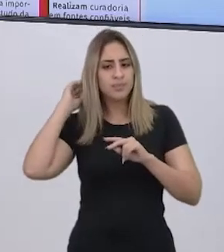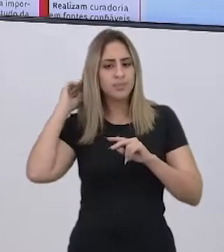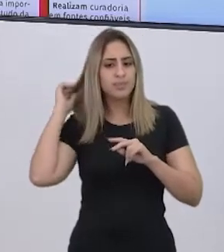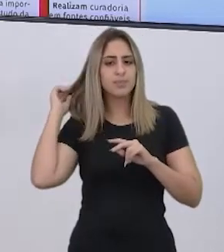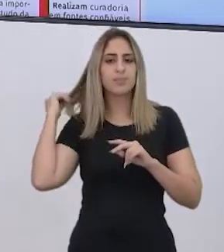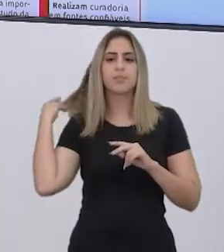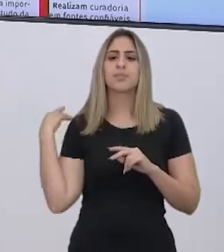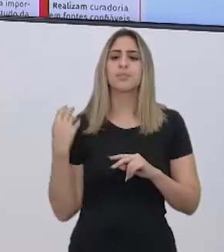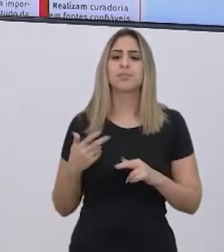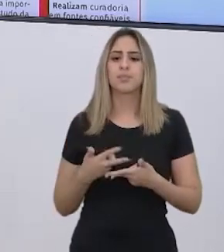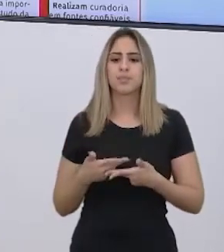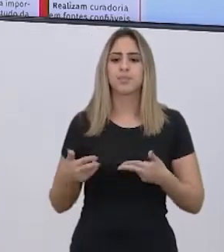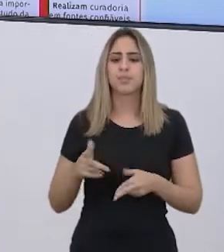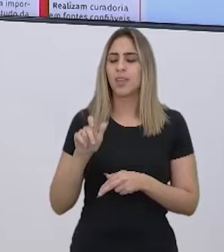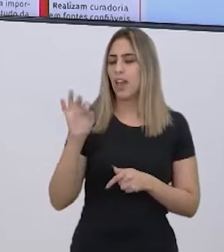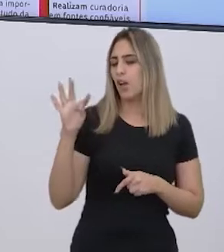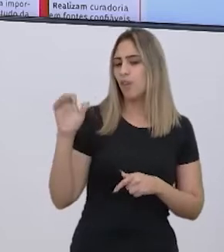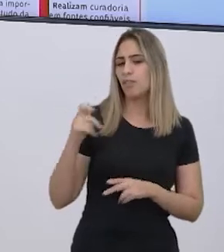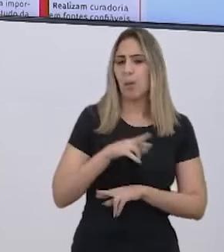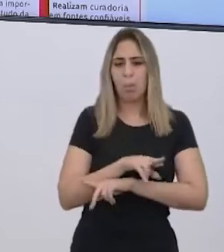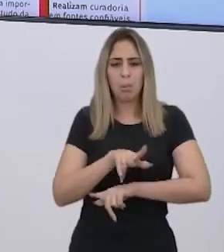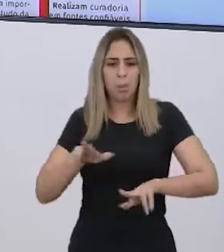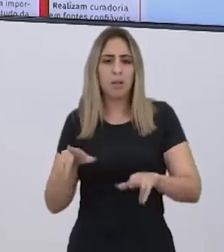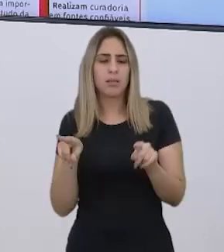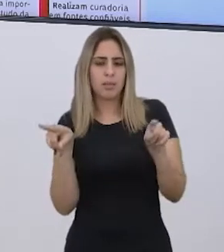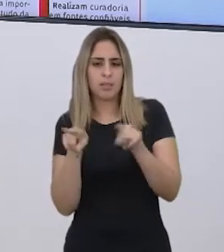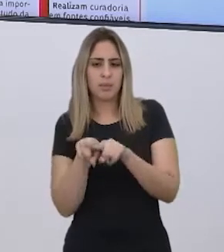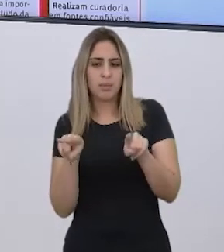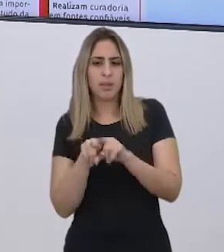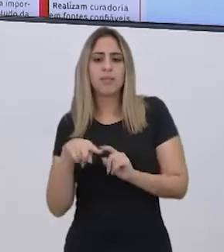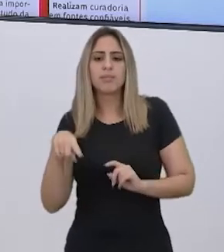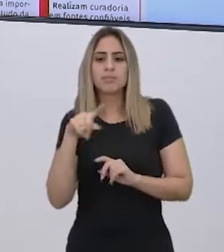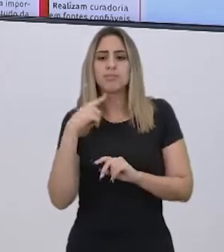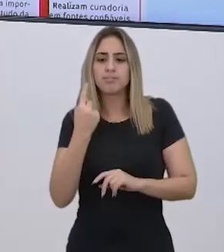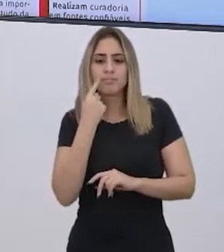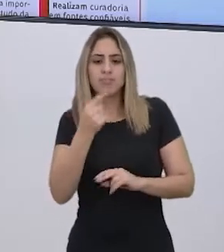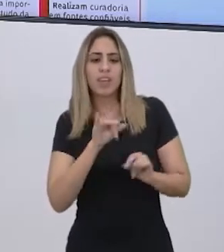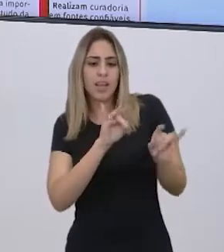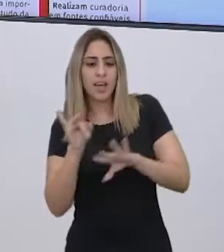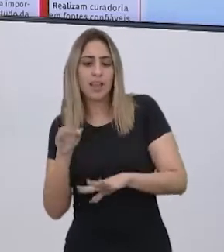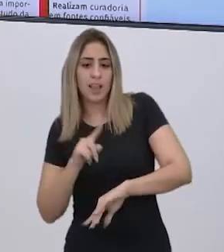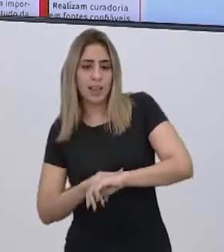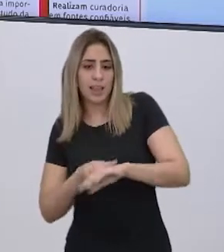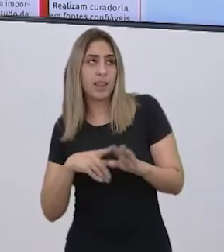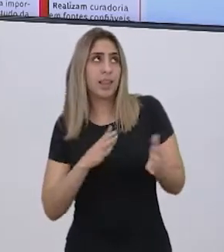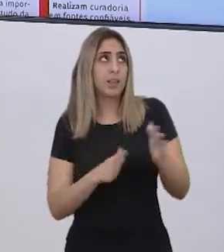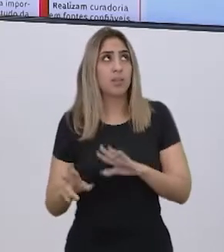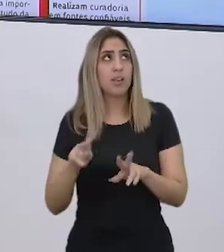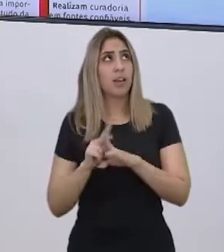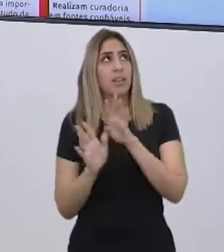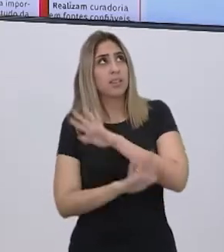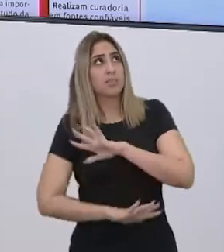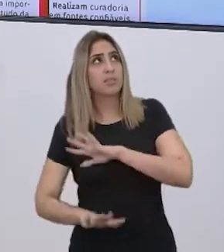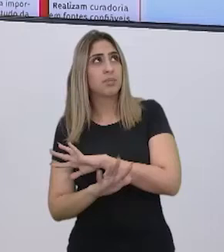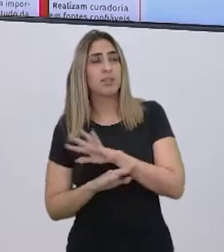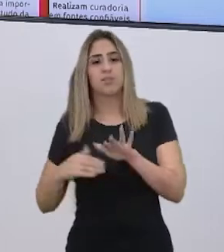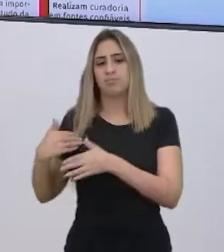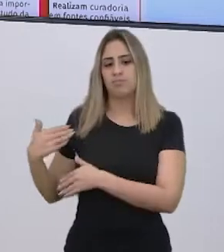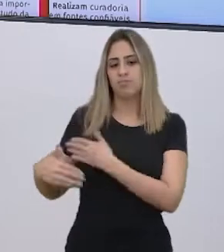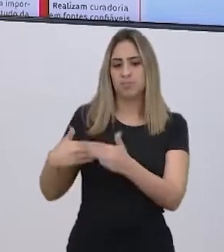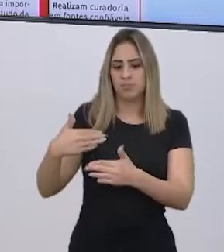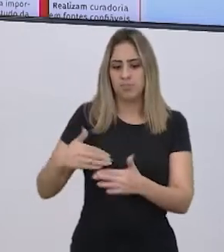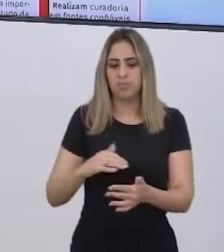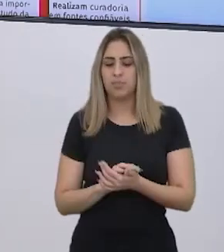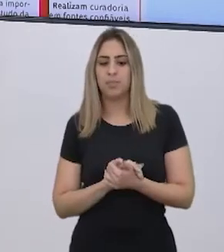X, Y, Alpha e tal, que a gente vê que cada tempo, cada espaço